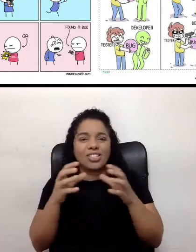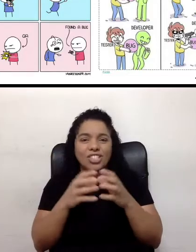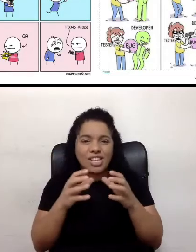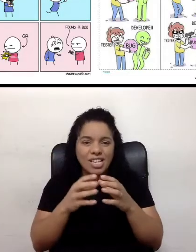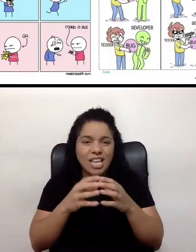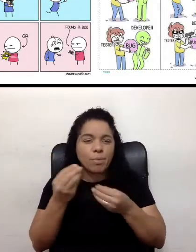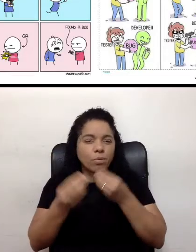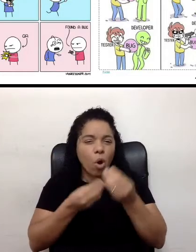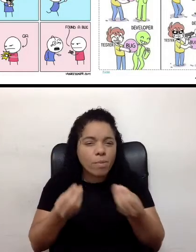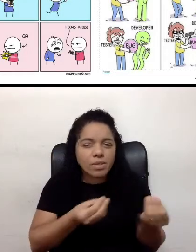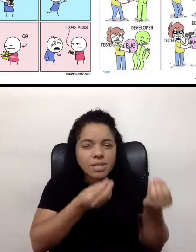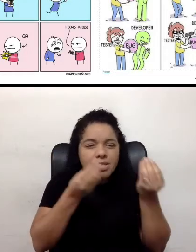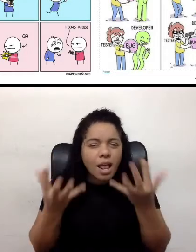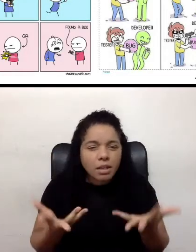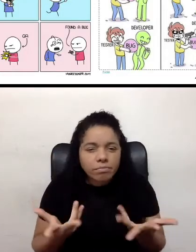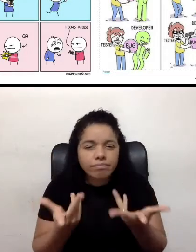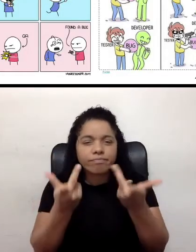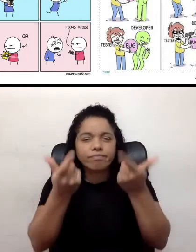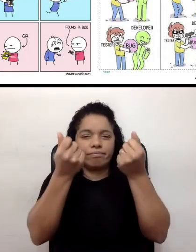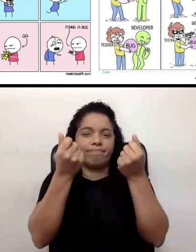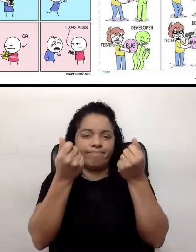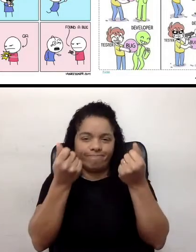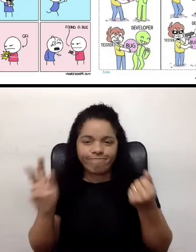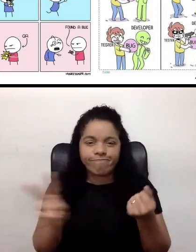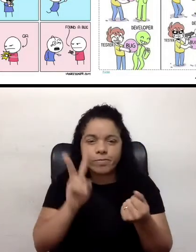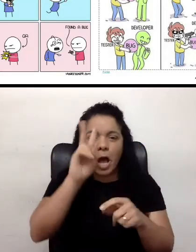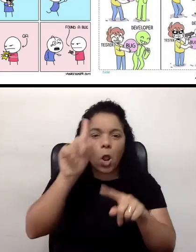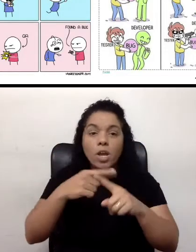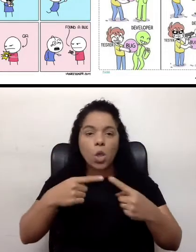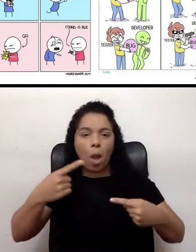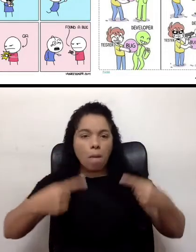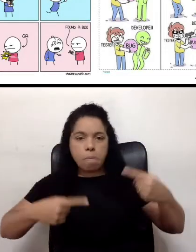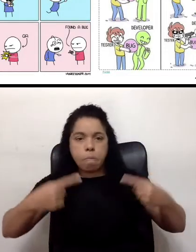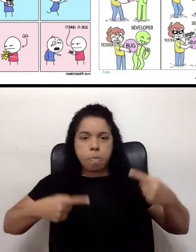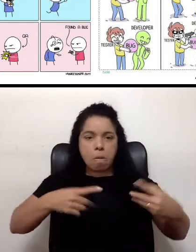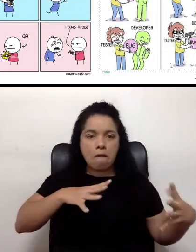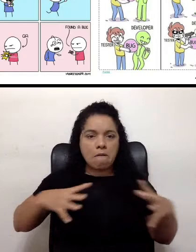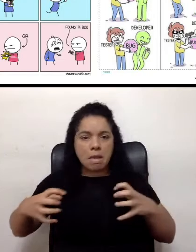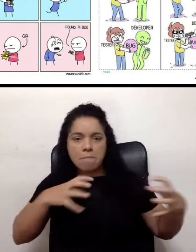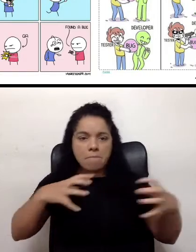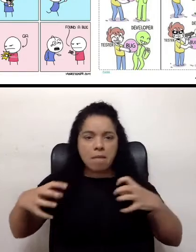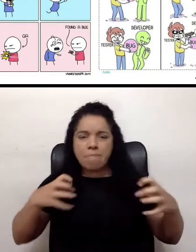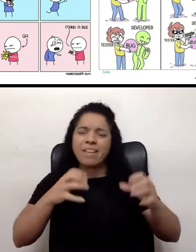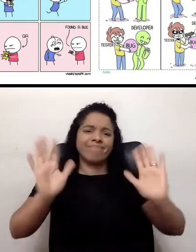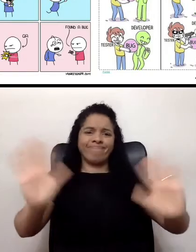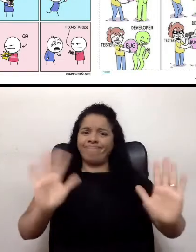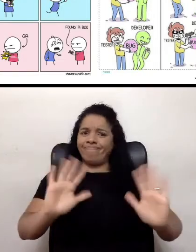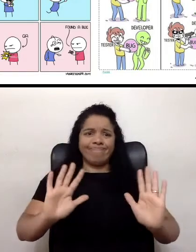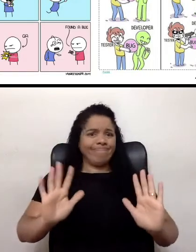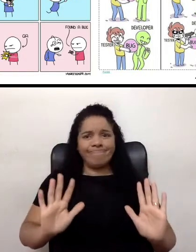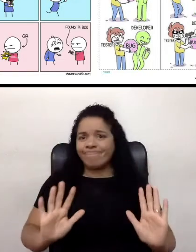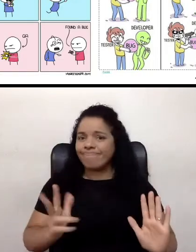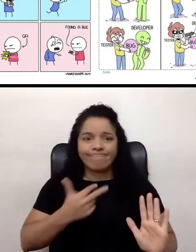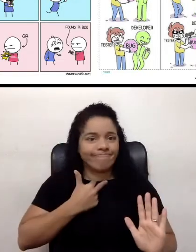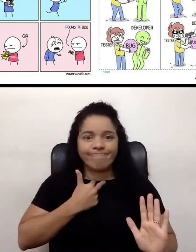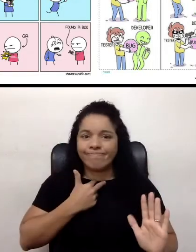uma entrega de qualidade, uma entrega de valor, e não ser uma briga, né? E não ser uma guerra interna